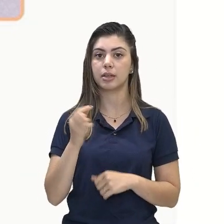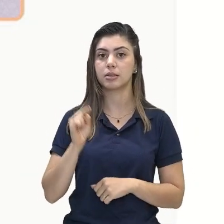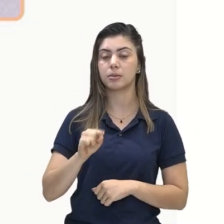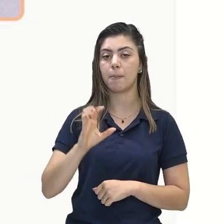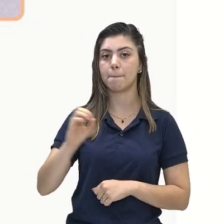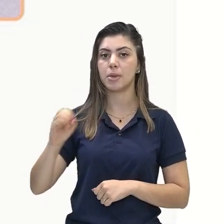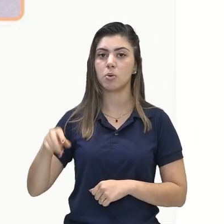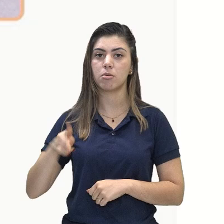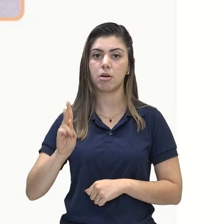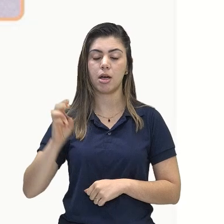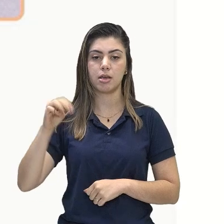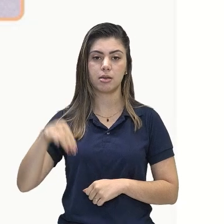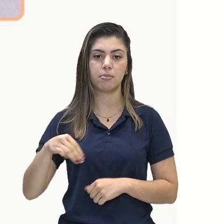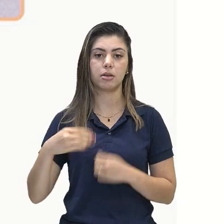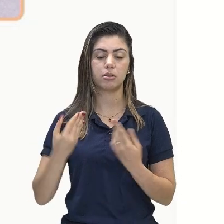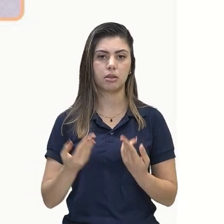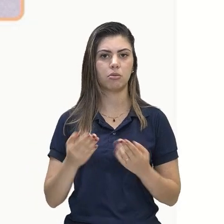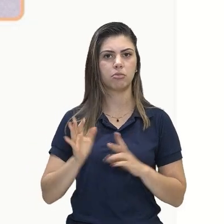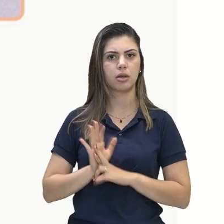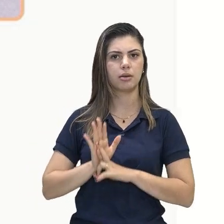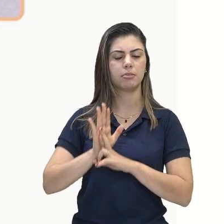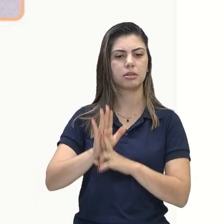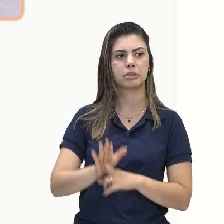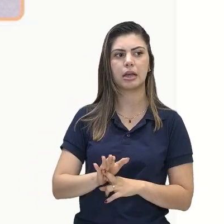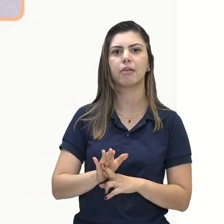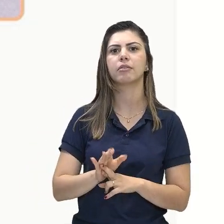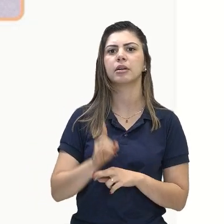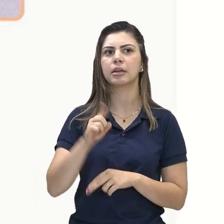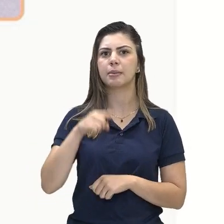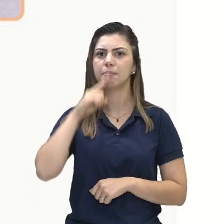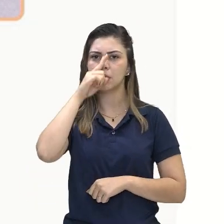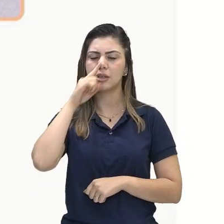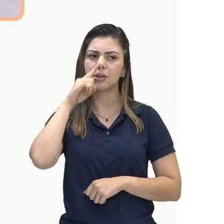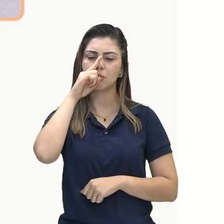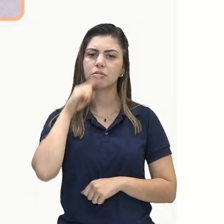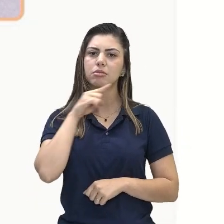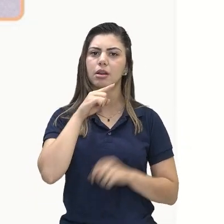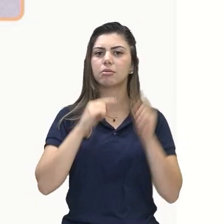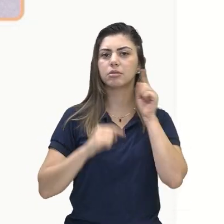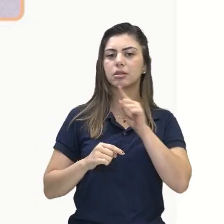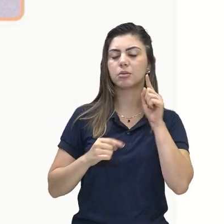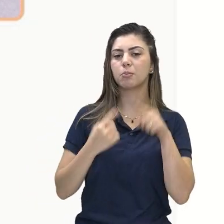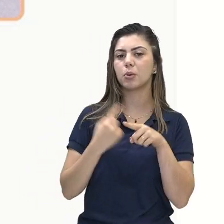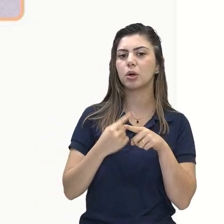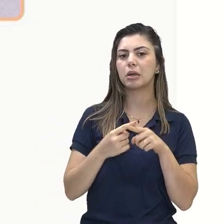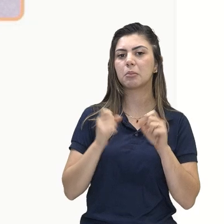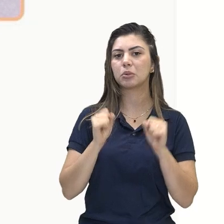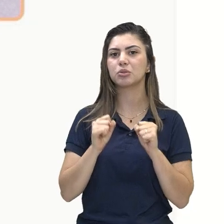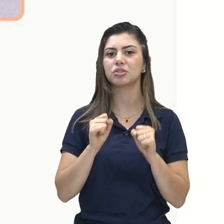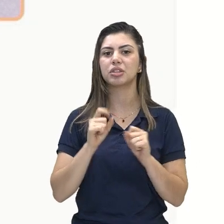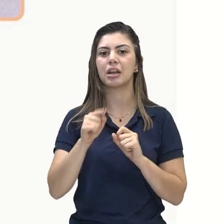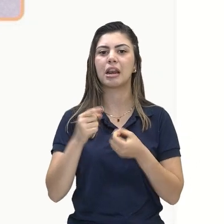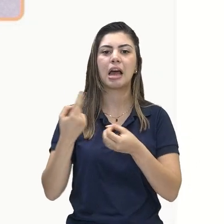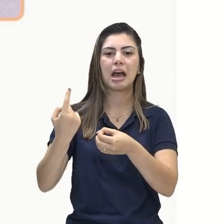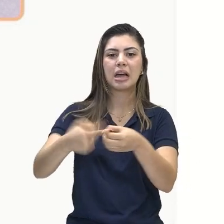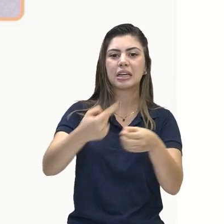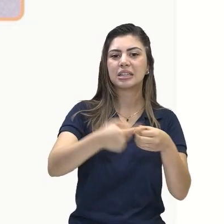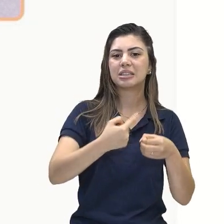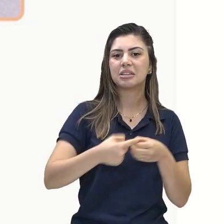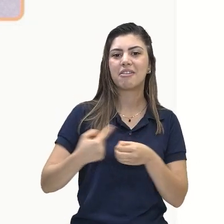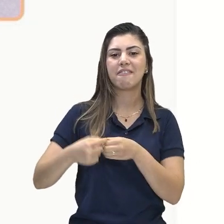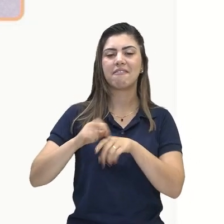isso representava uma verdadeira ameaça aos Estados Unidos. Eles podiam atingir Houston, Nova